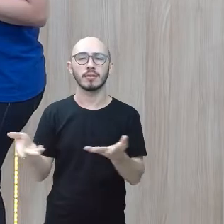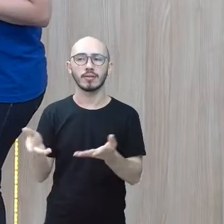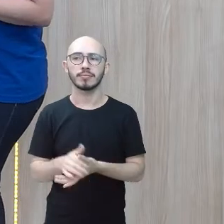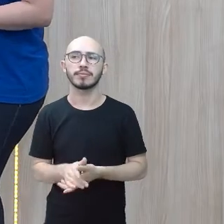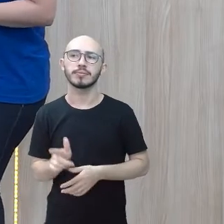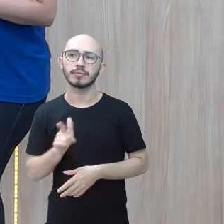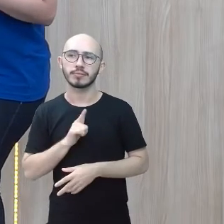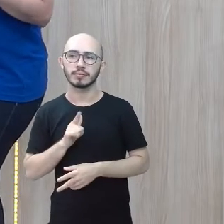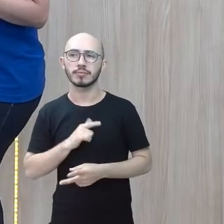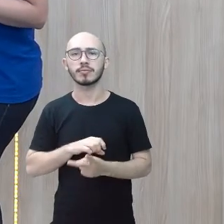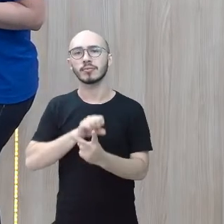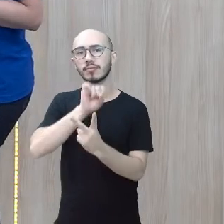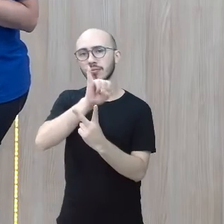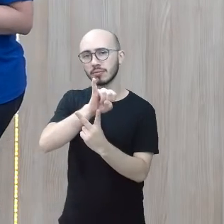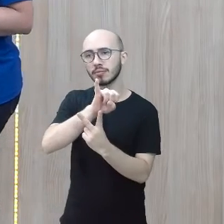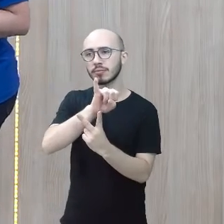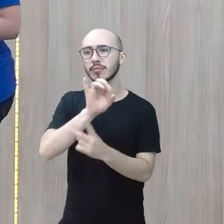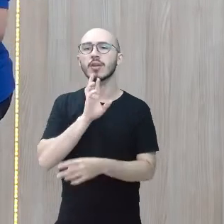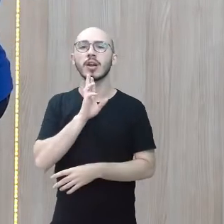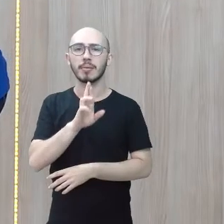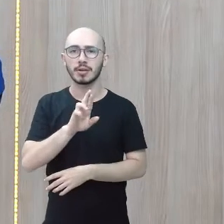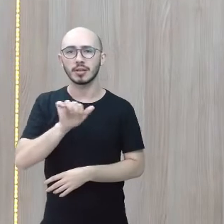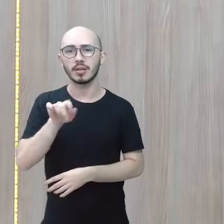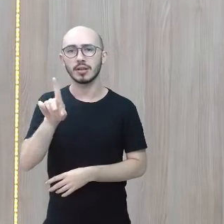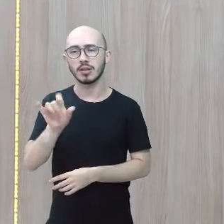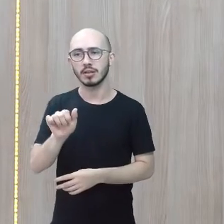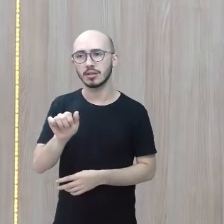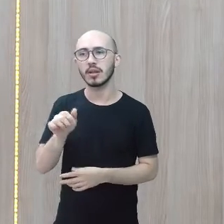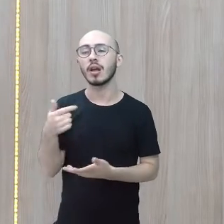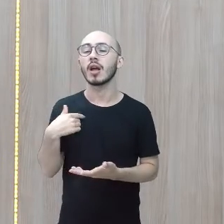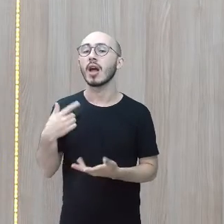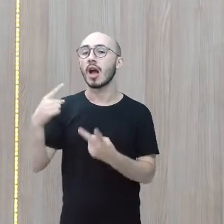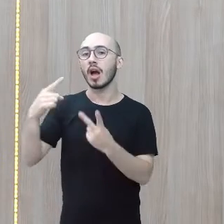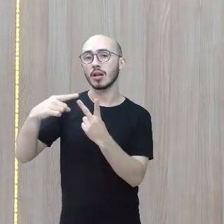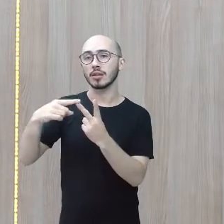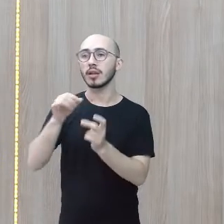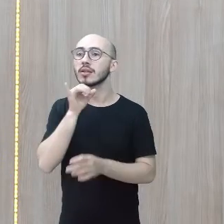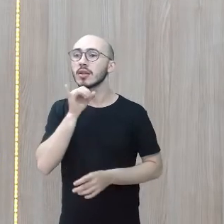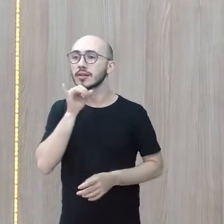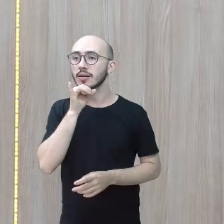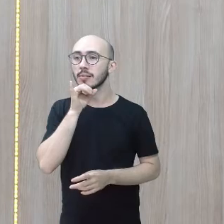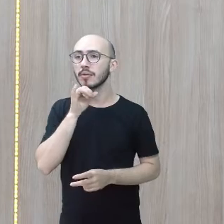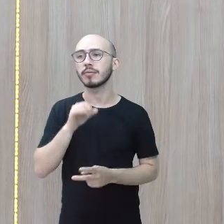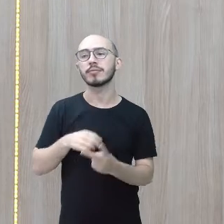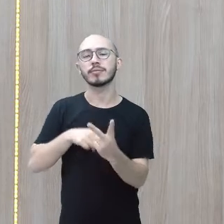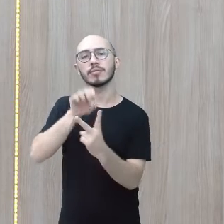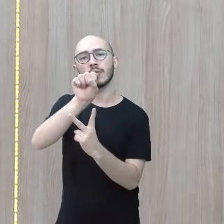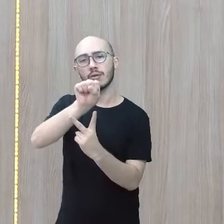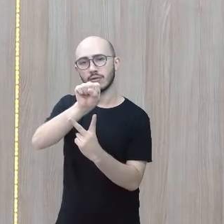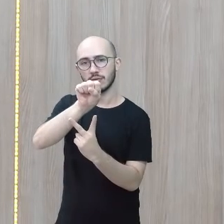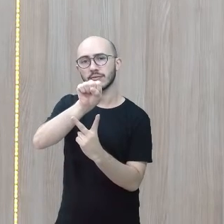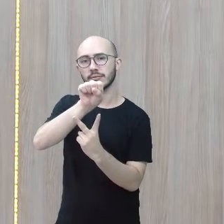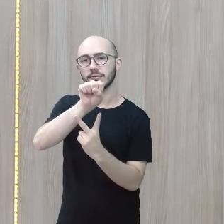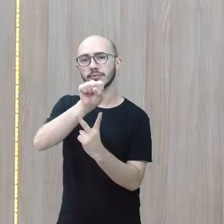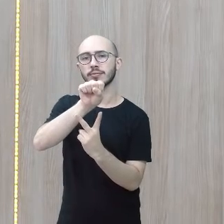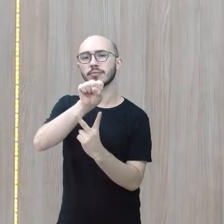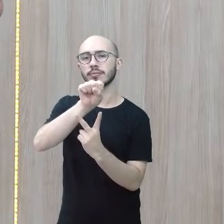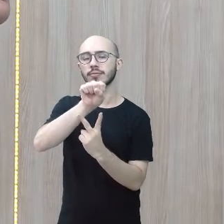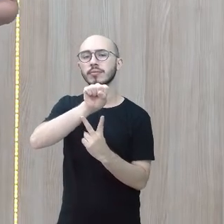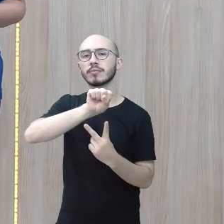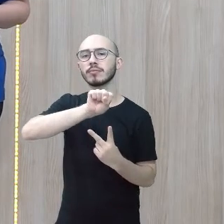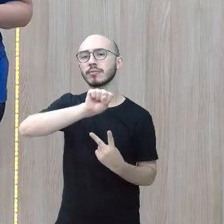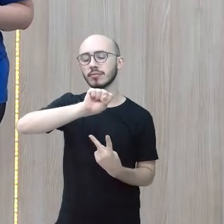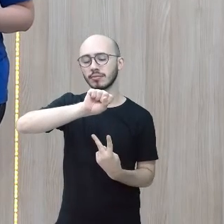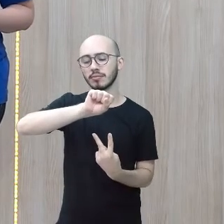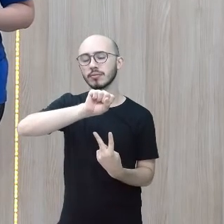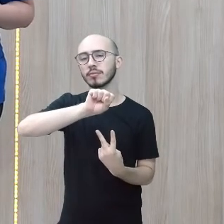tem o I sendo a representação do índice e o I, nessa configuração aqui, nesse exemplo, está representando o 8, né? Esse